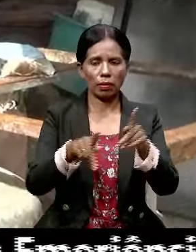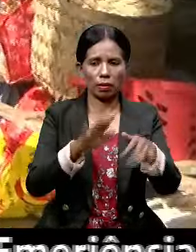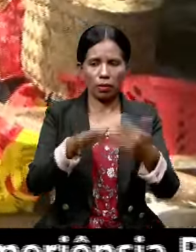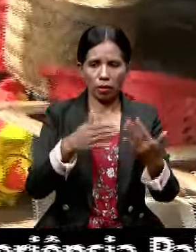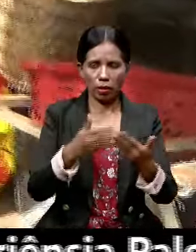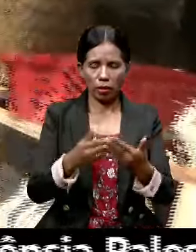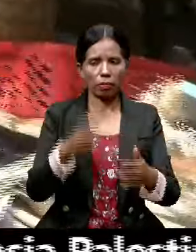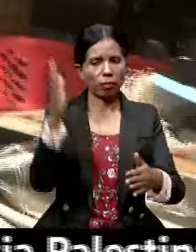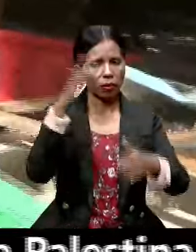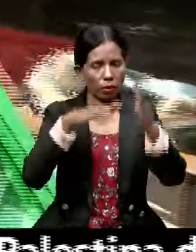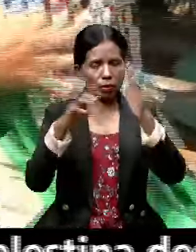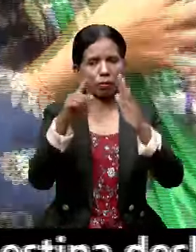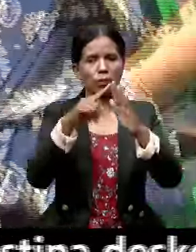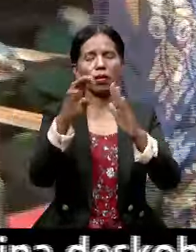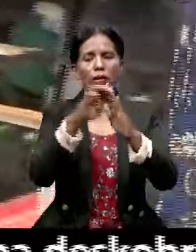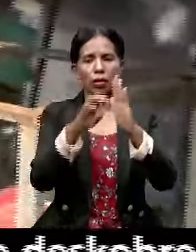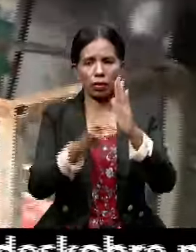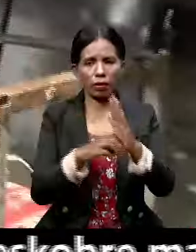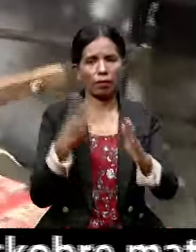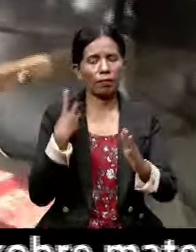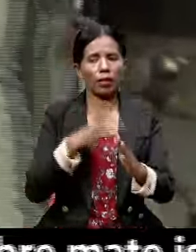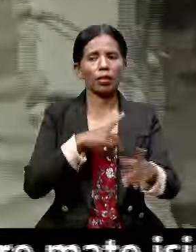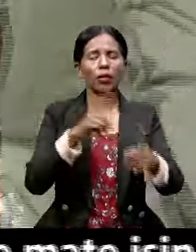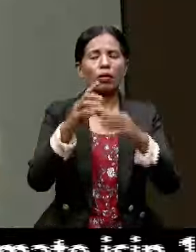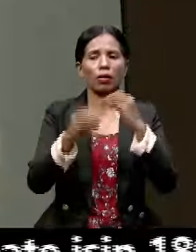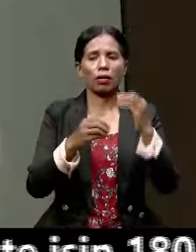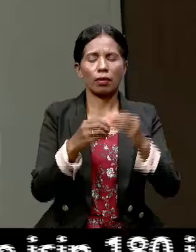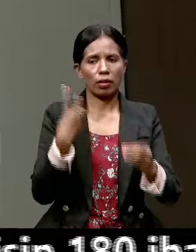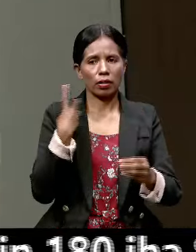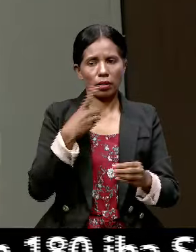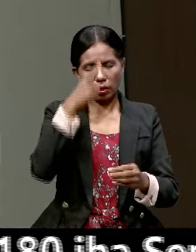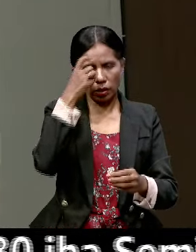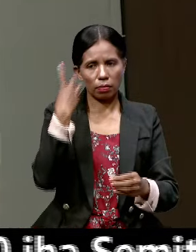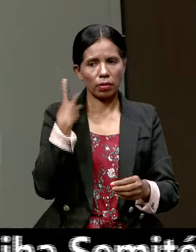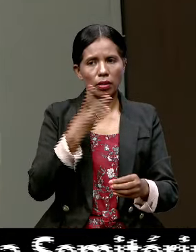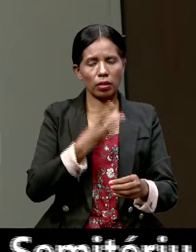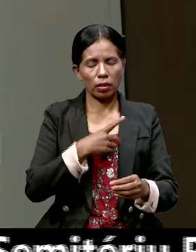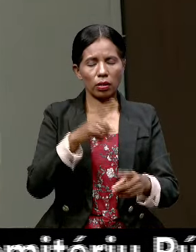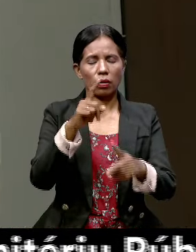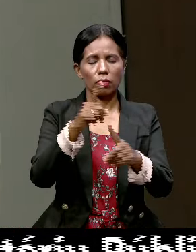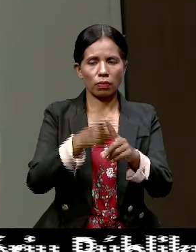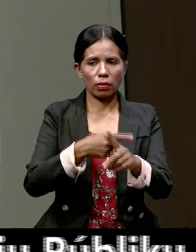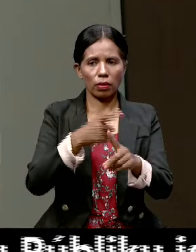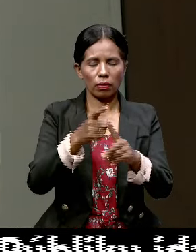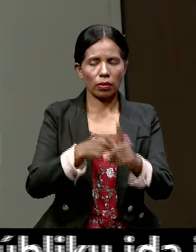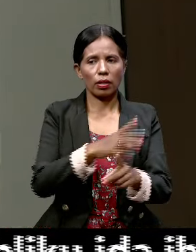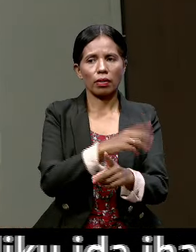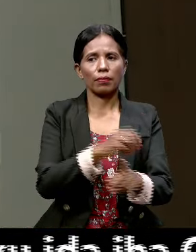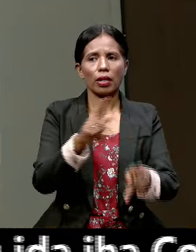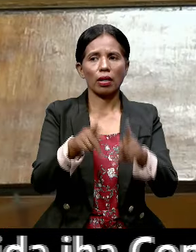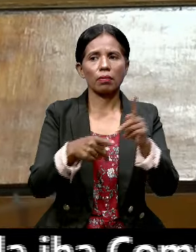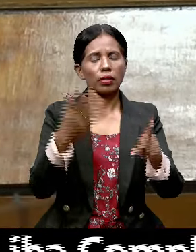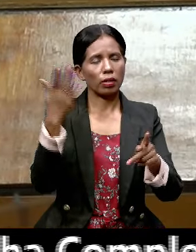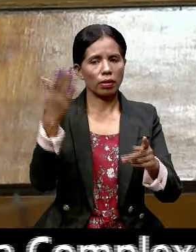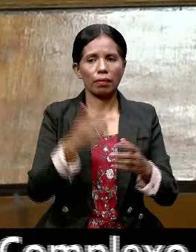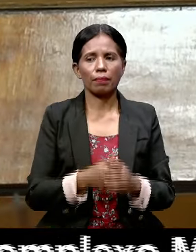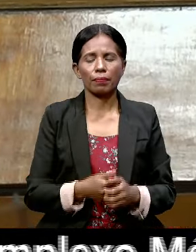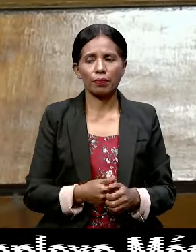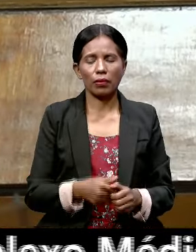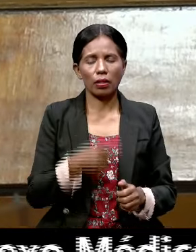problema vai ao Estado. E tem, né, com a lei de ano, também, e temos fulano taruto, né. Mas tem a povo, se rende, vale.